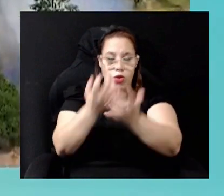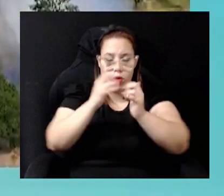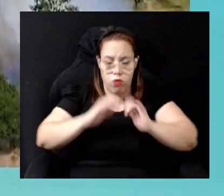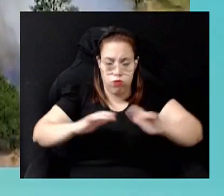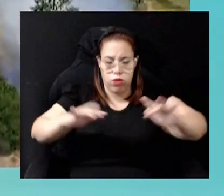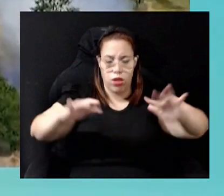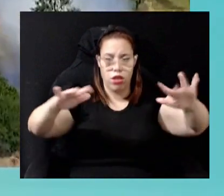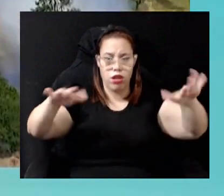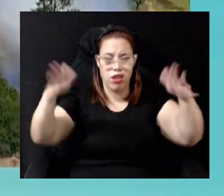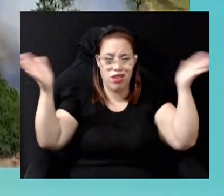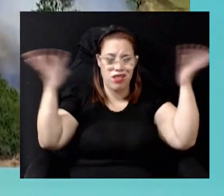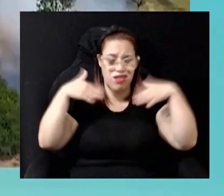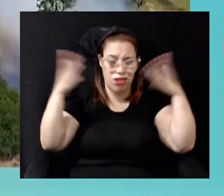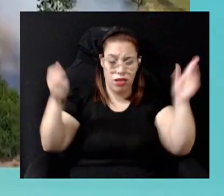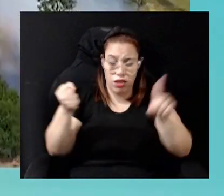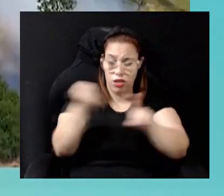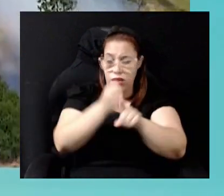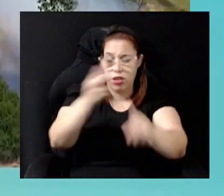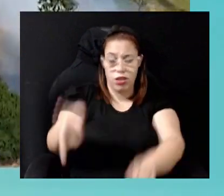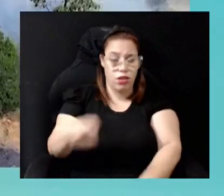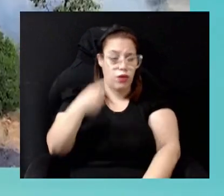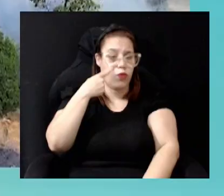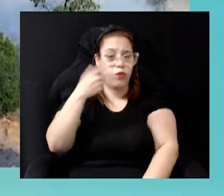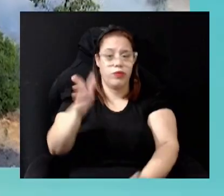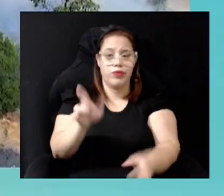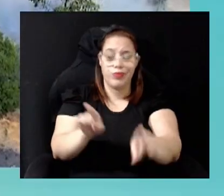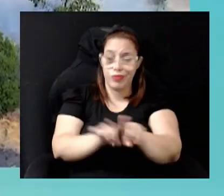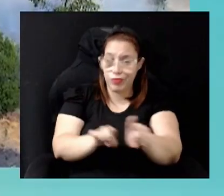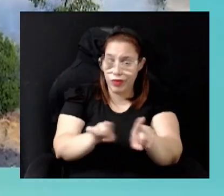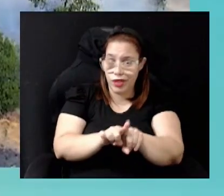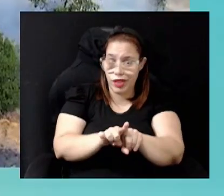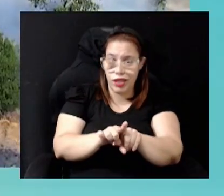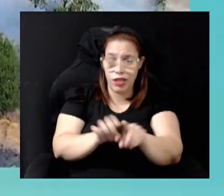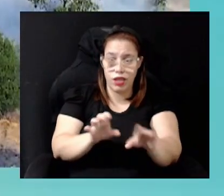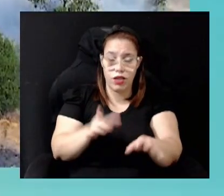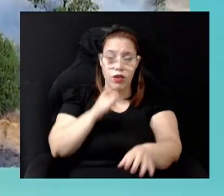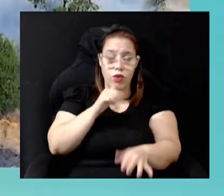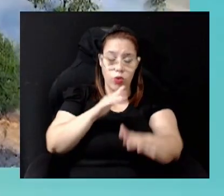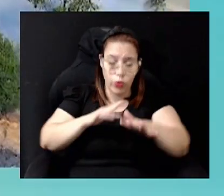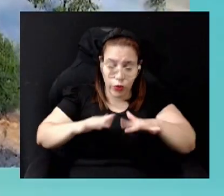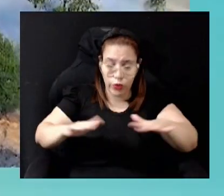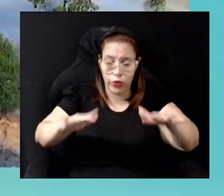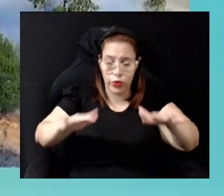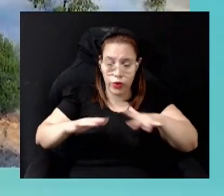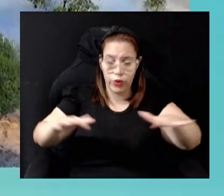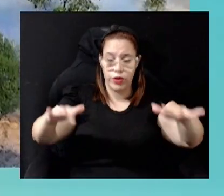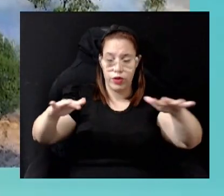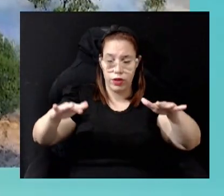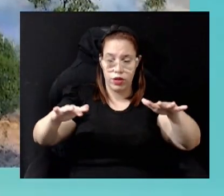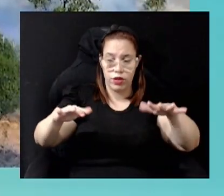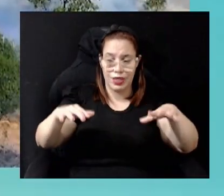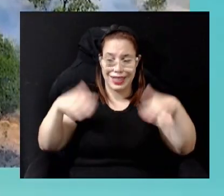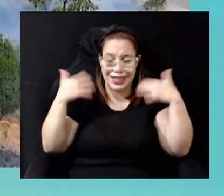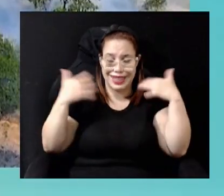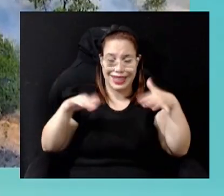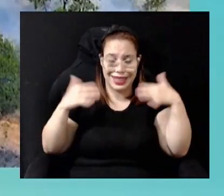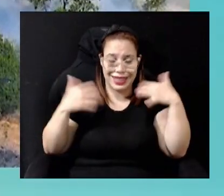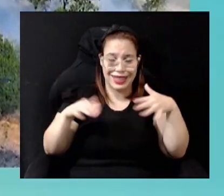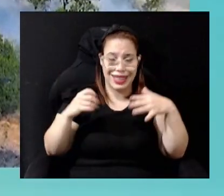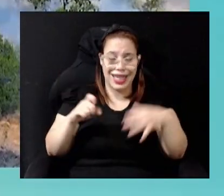impacto visível, afetam também o ciclo da água, inclusive com uma crise de abastecimento. O ano